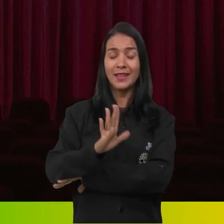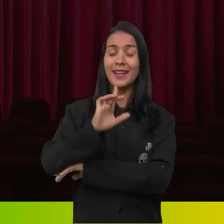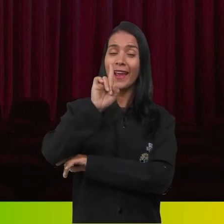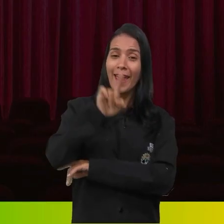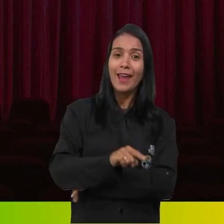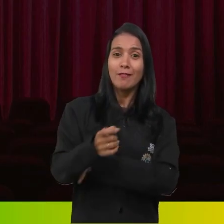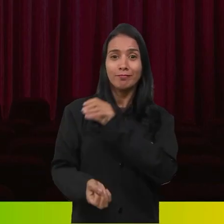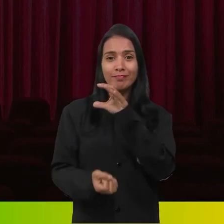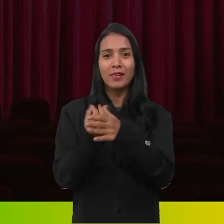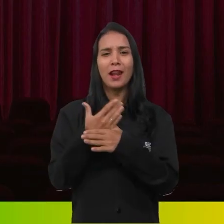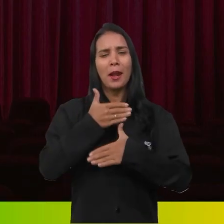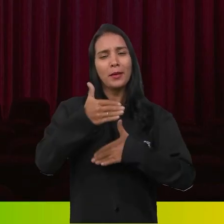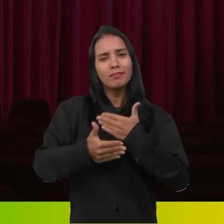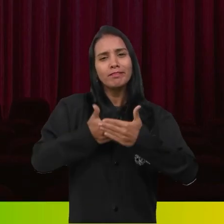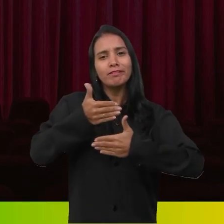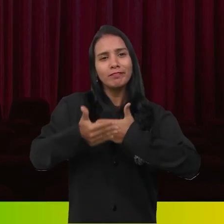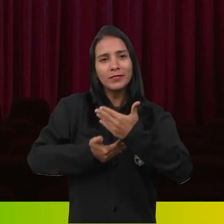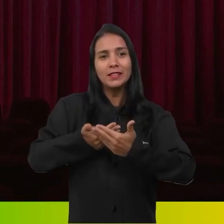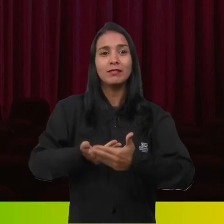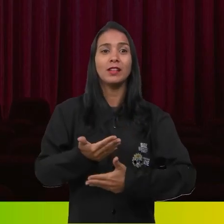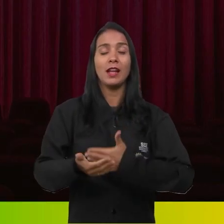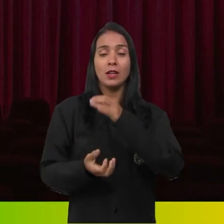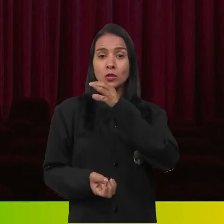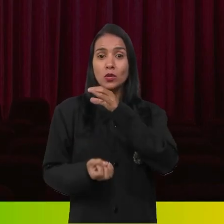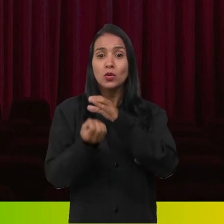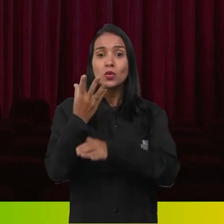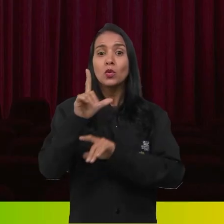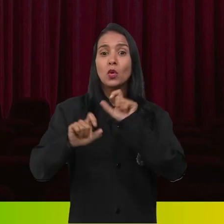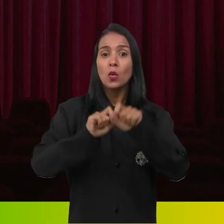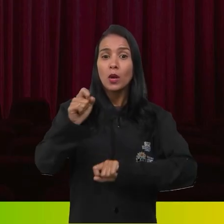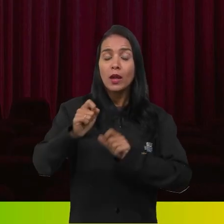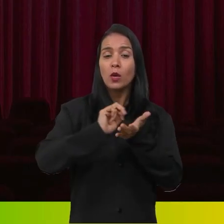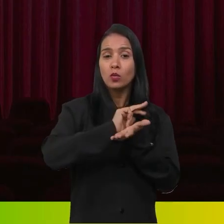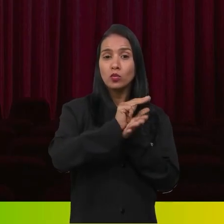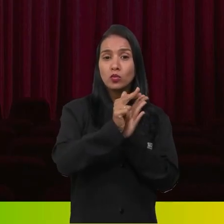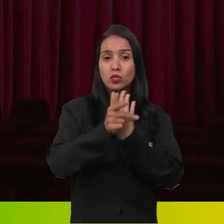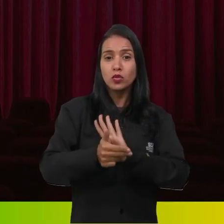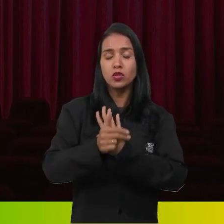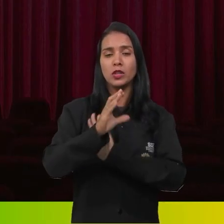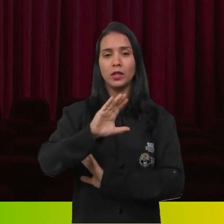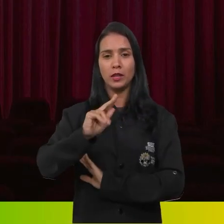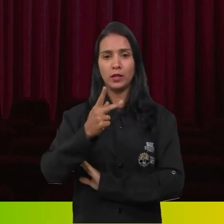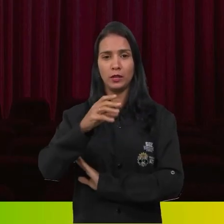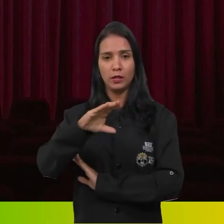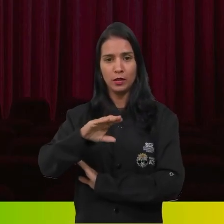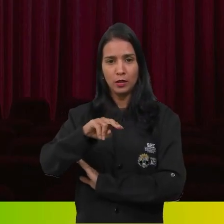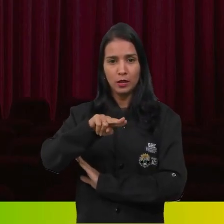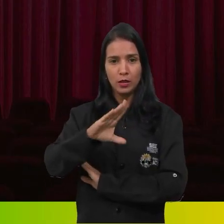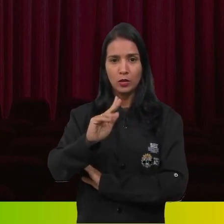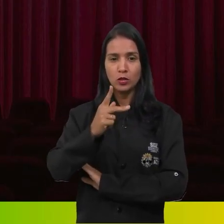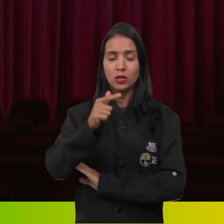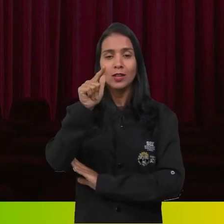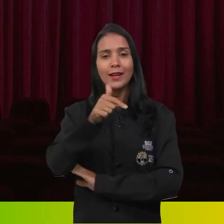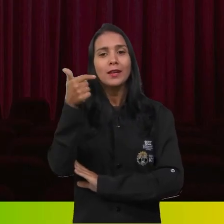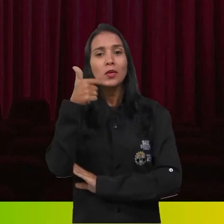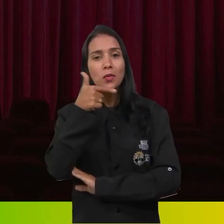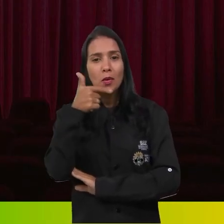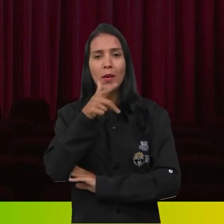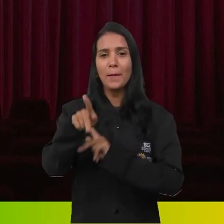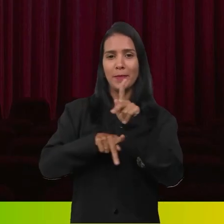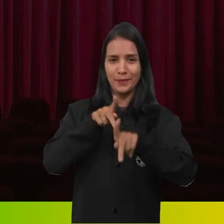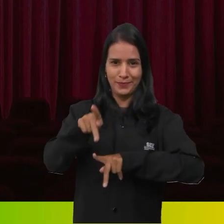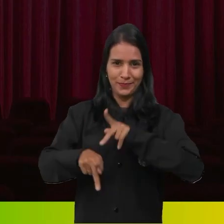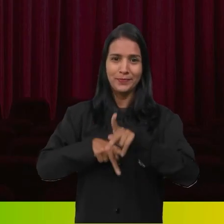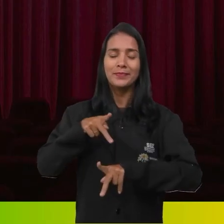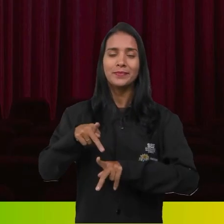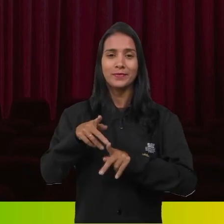cinema. E aí veio o gênero As Chanchadas, que é de humor popular. Oscarito e Grande Otelo